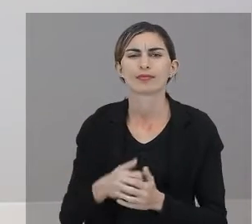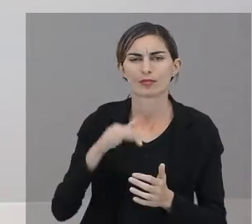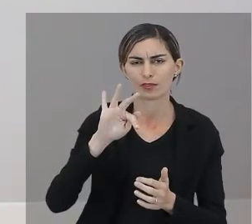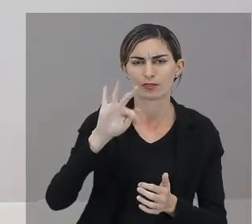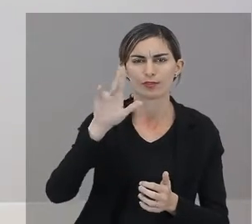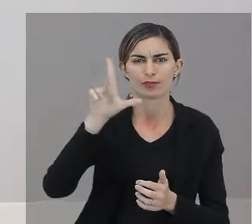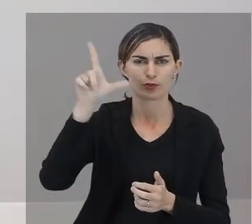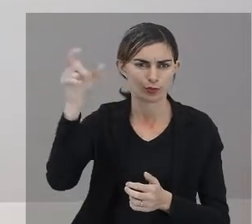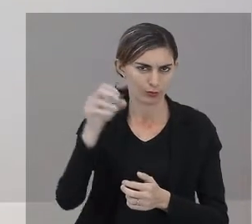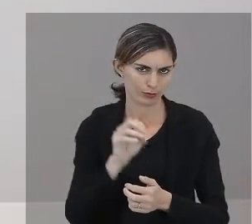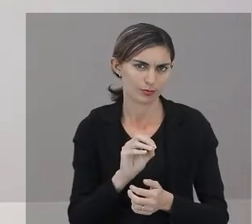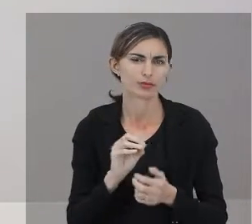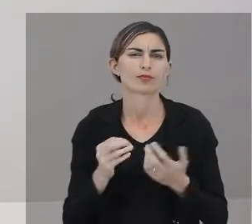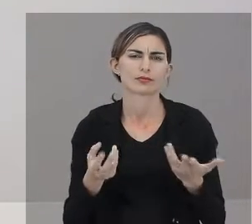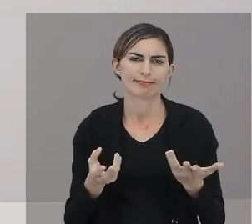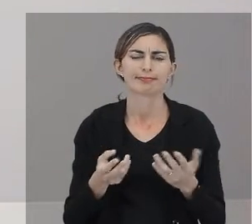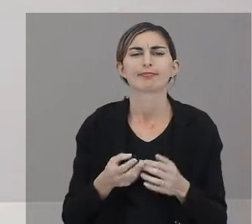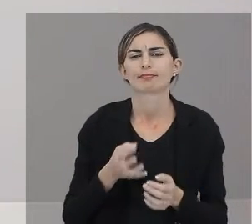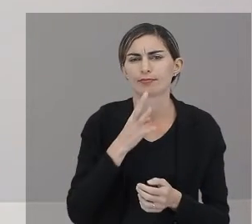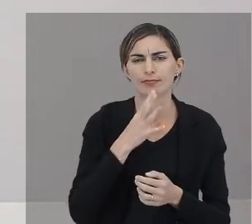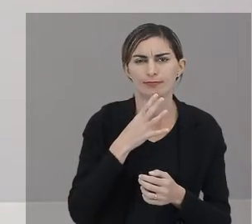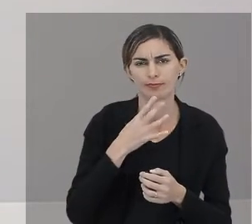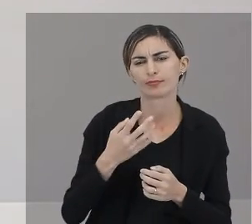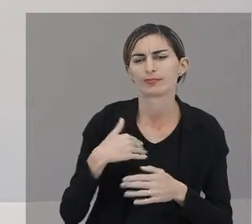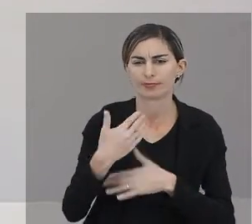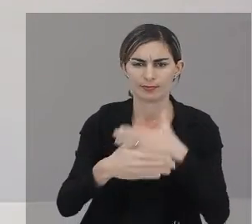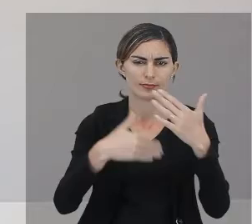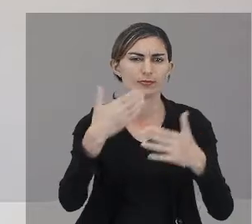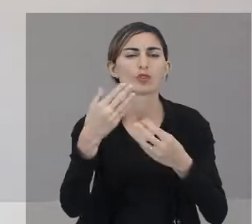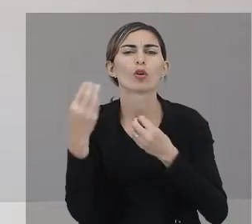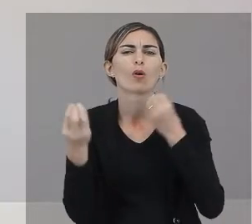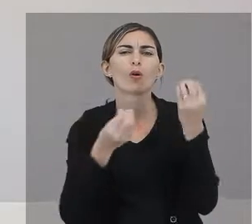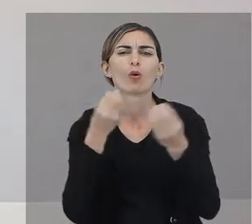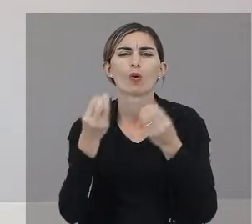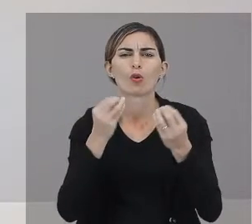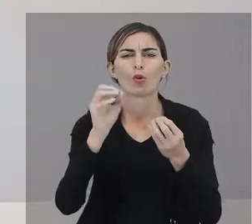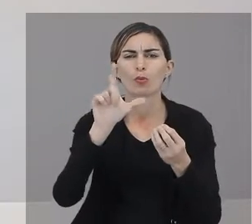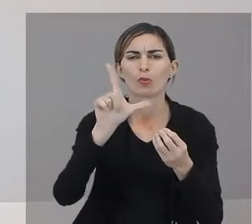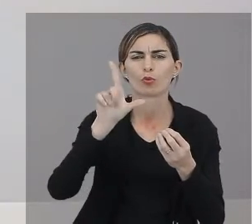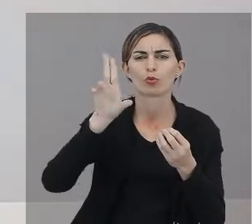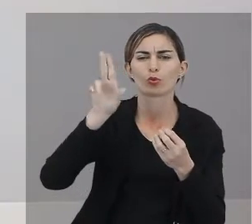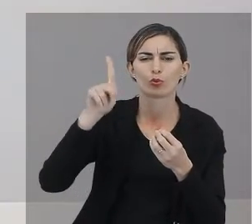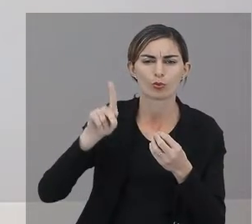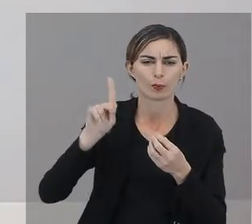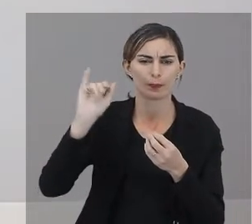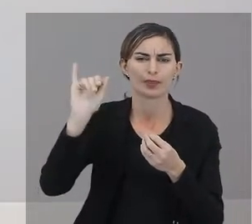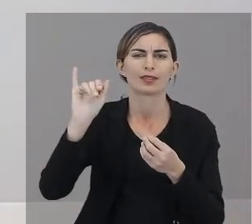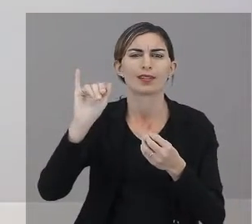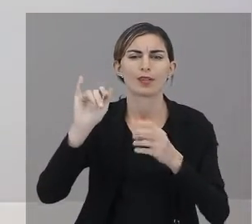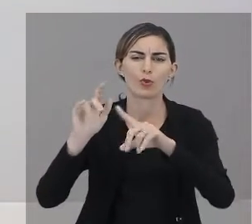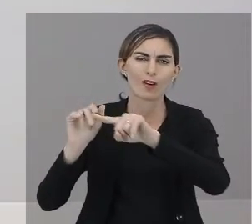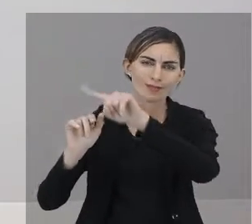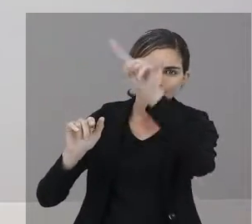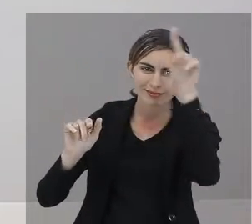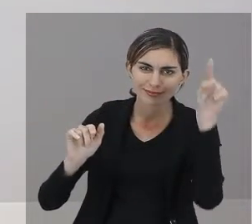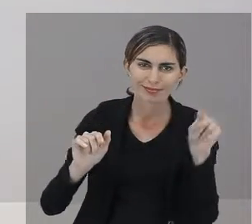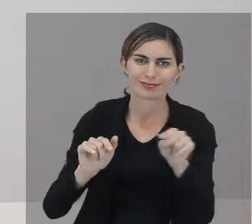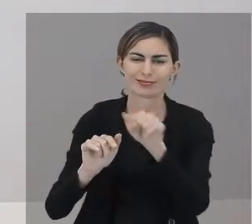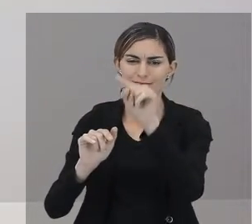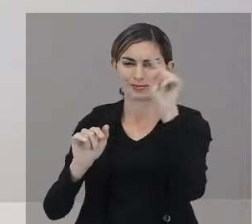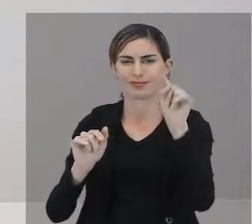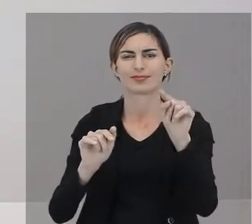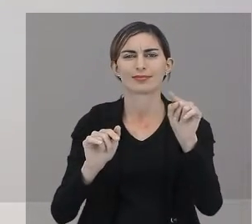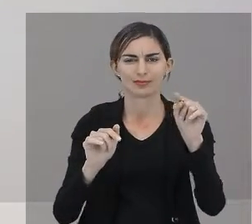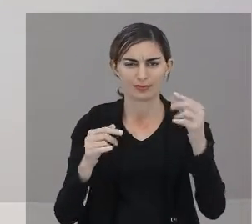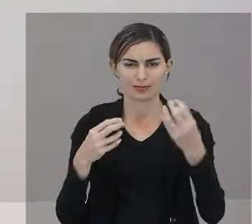fluxo é conhecido no meio dos desenvolvedores como loop. Então vamos fazer esse